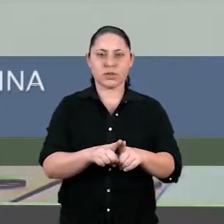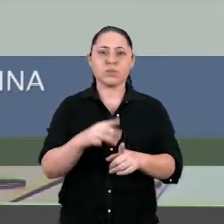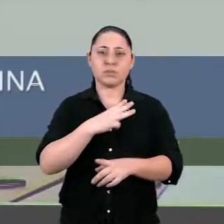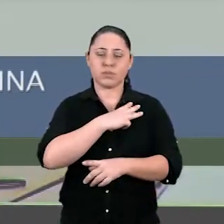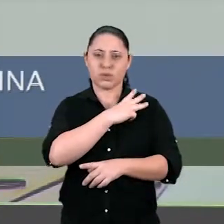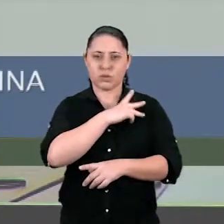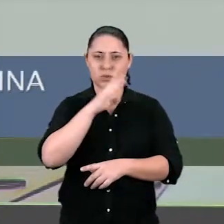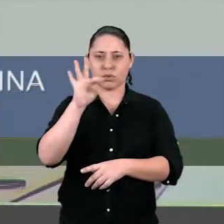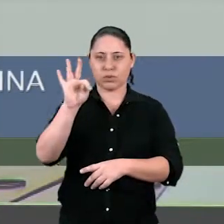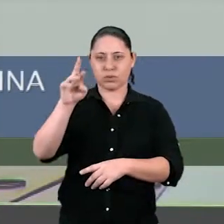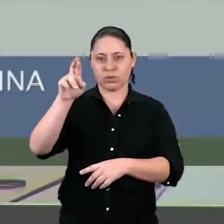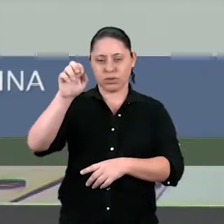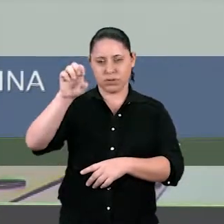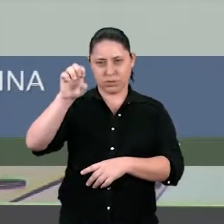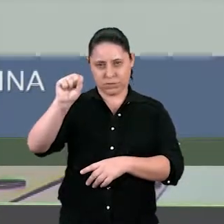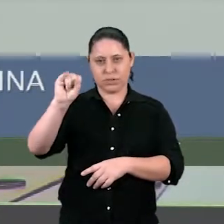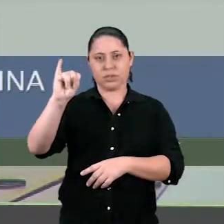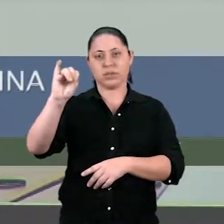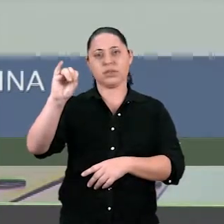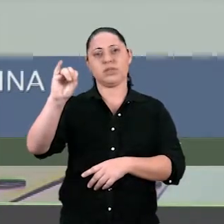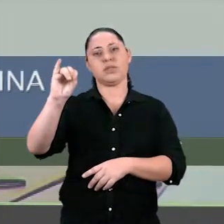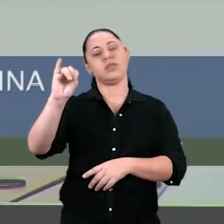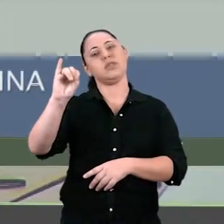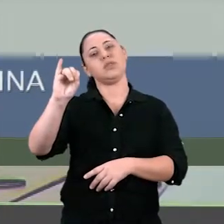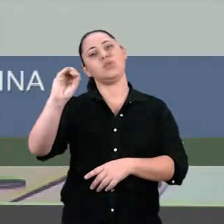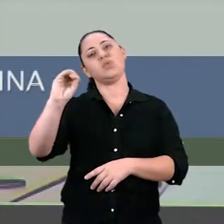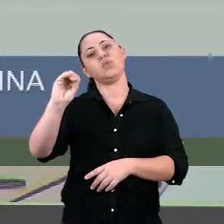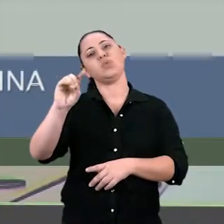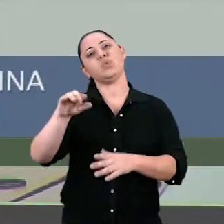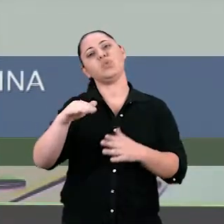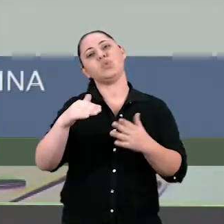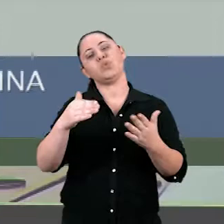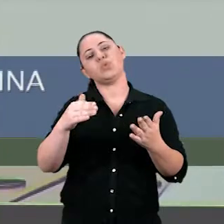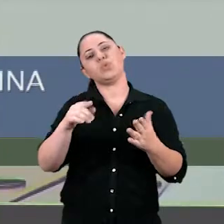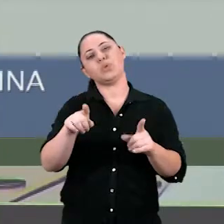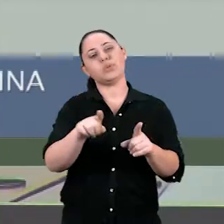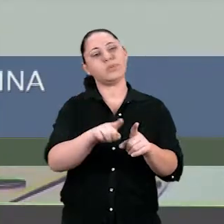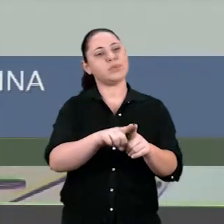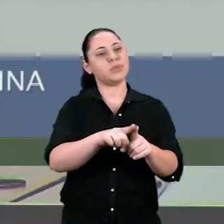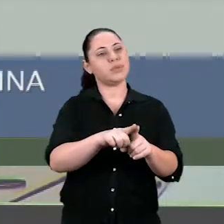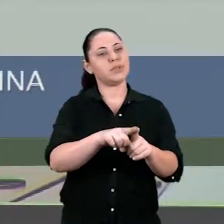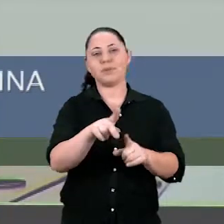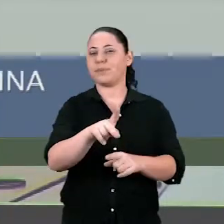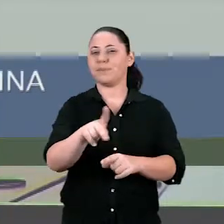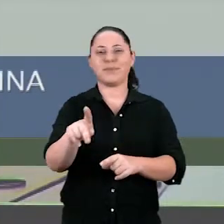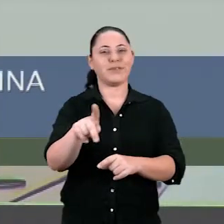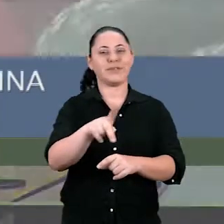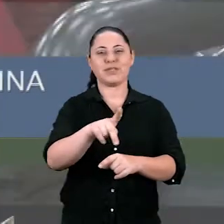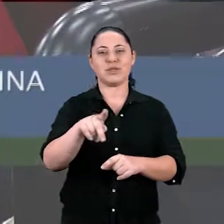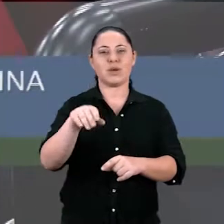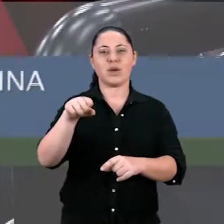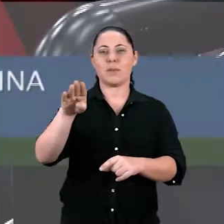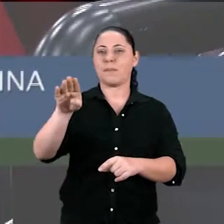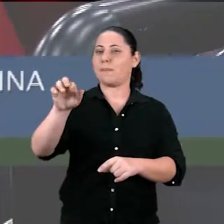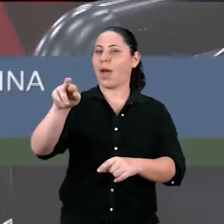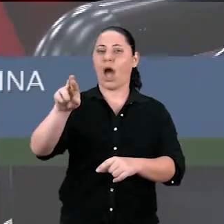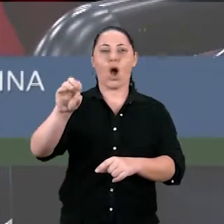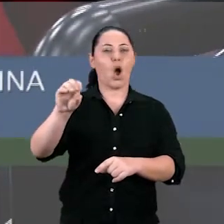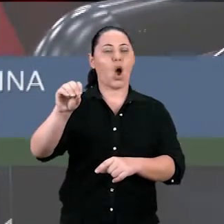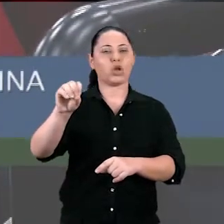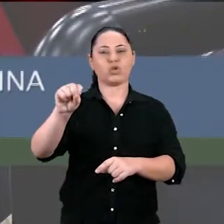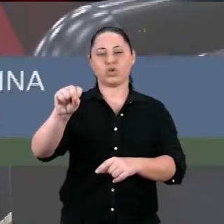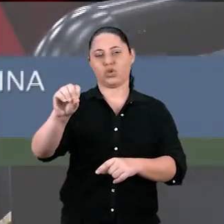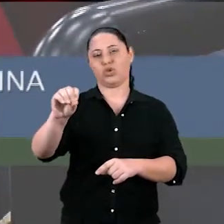terceiro lugar, eu agradeço ao ministro Barroso, o professor Barroso, para mim, por tudo e por tanto. Na minha